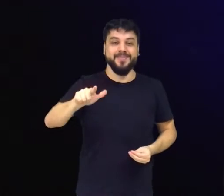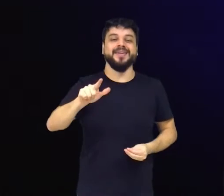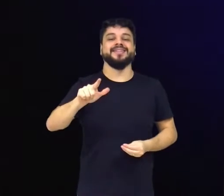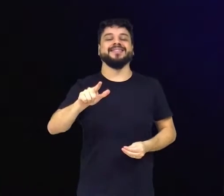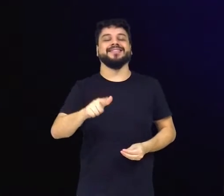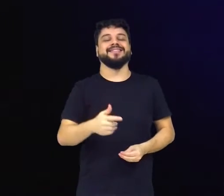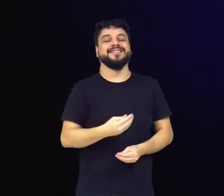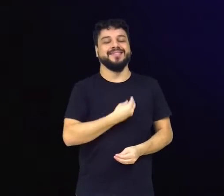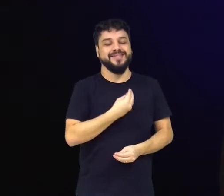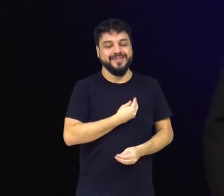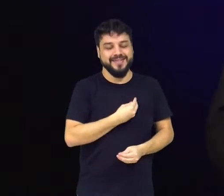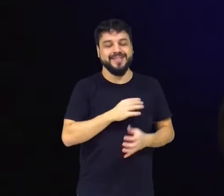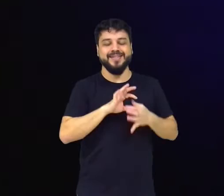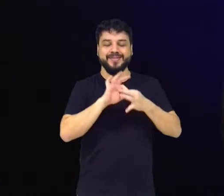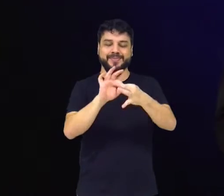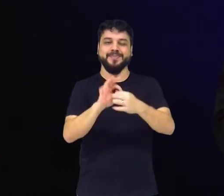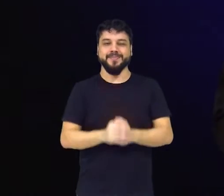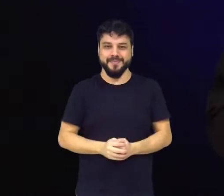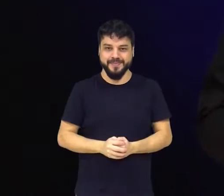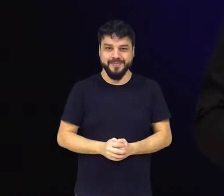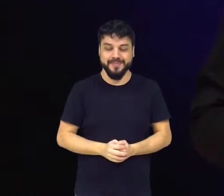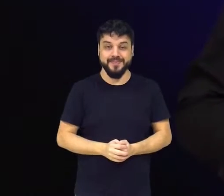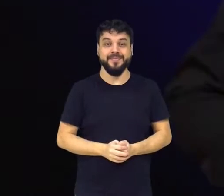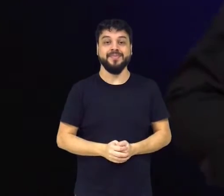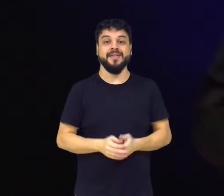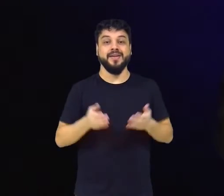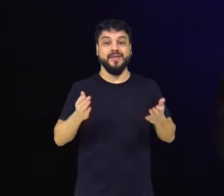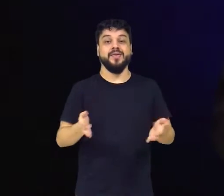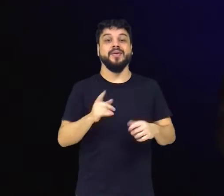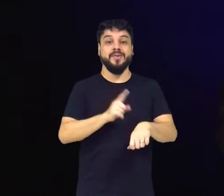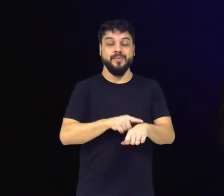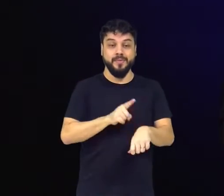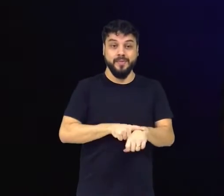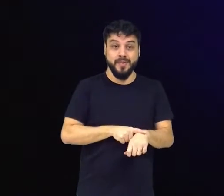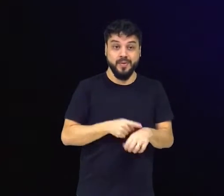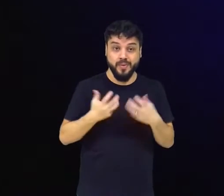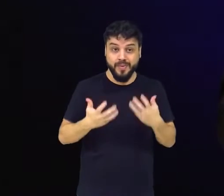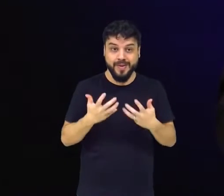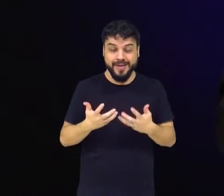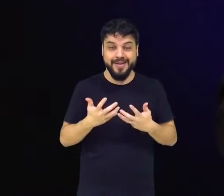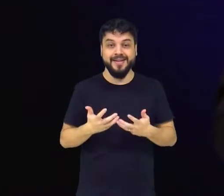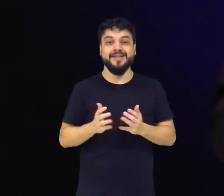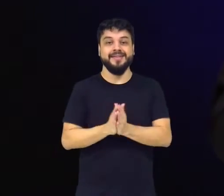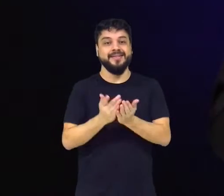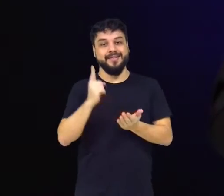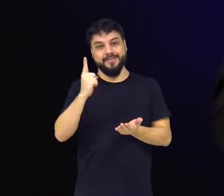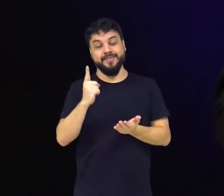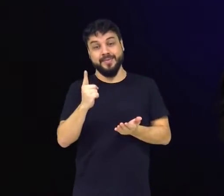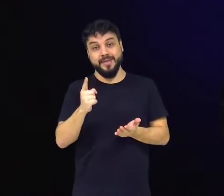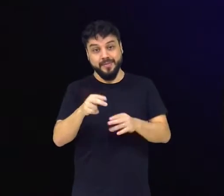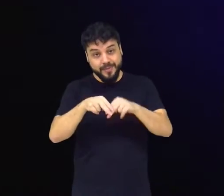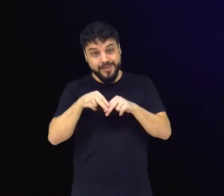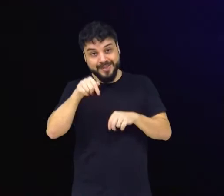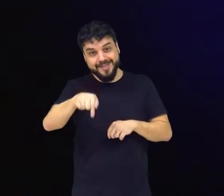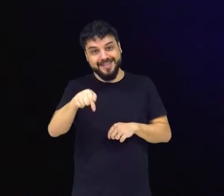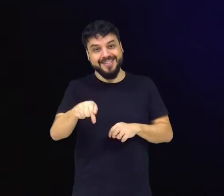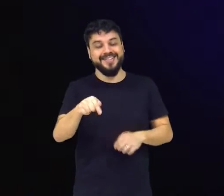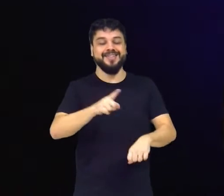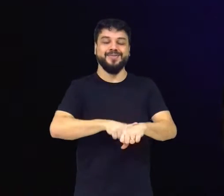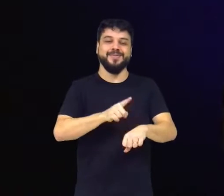presença. Eu quero, nesse momento, compartilhar com os irmãos da Palavra de Deus, é para isso que nós estamos aqui nesse